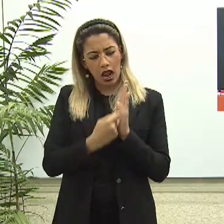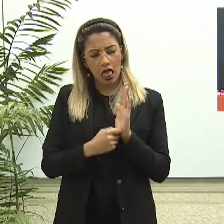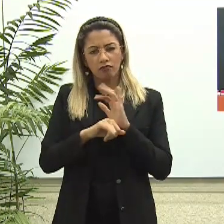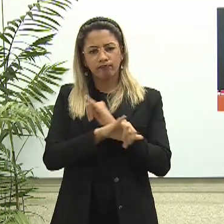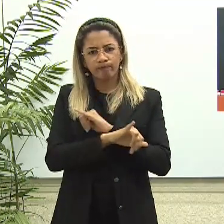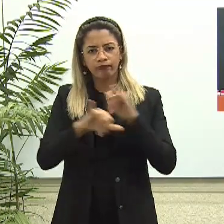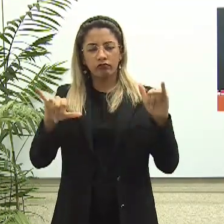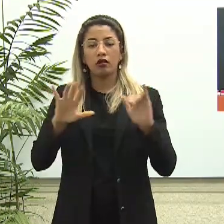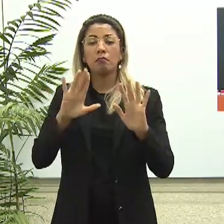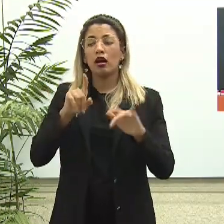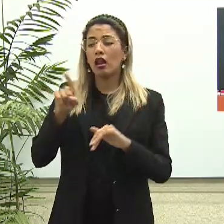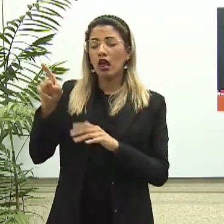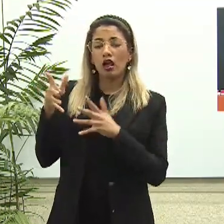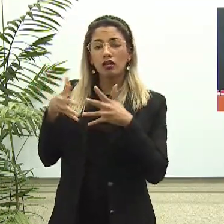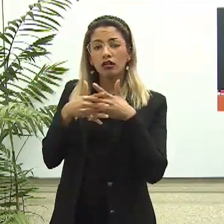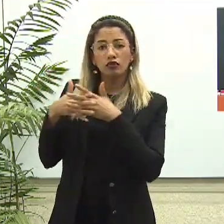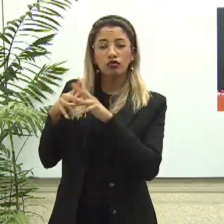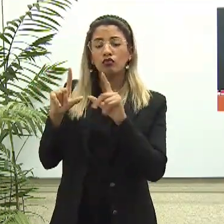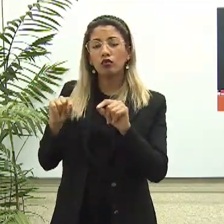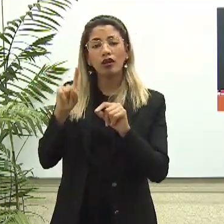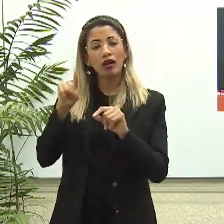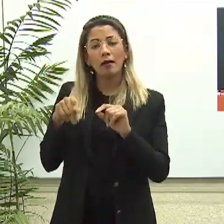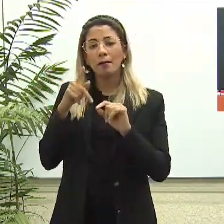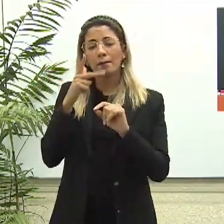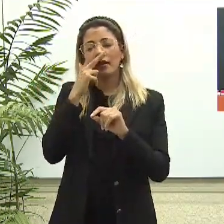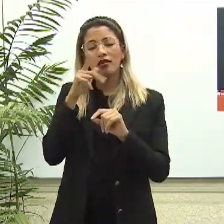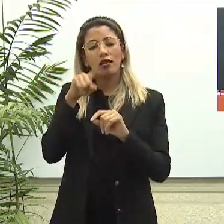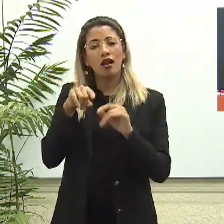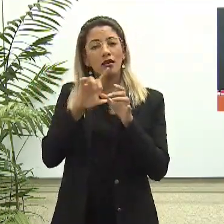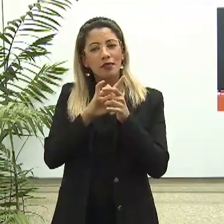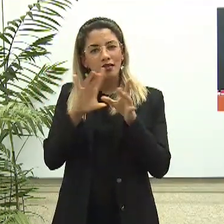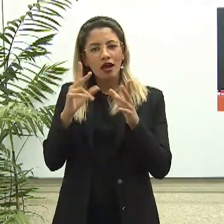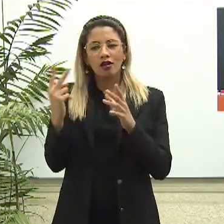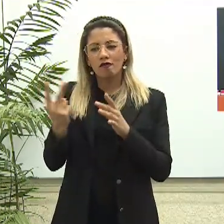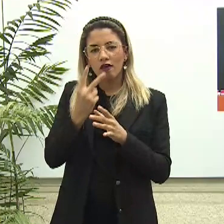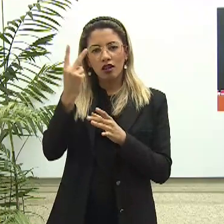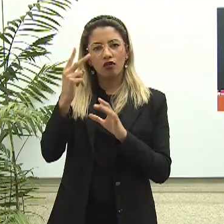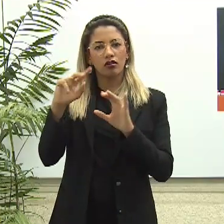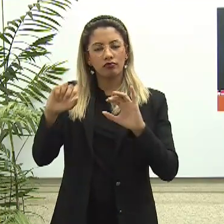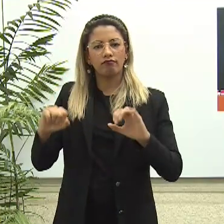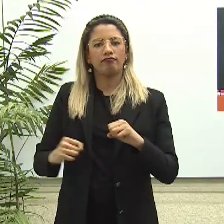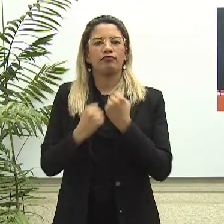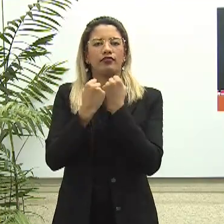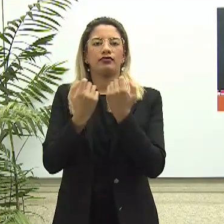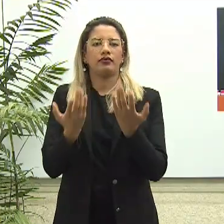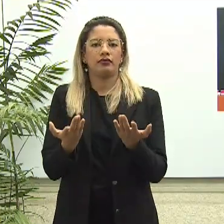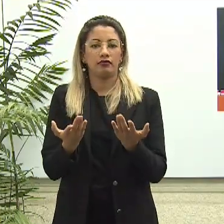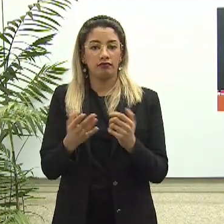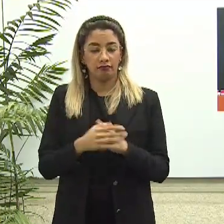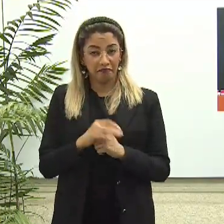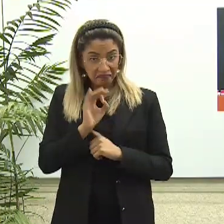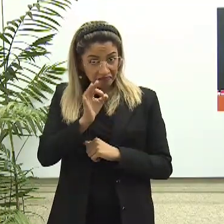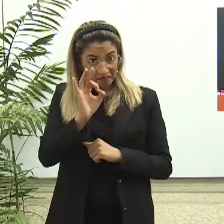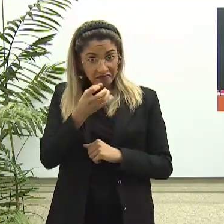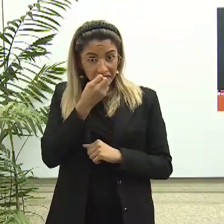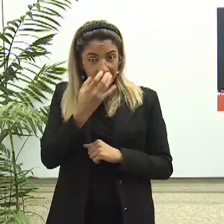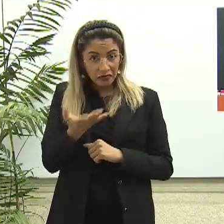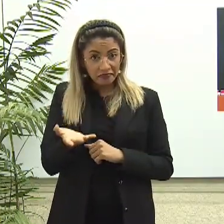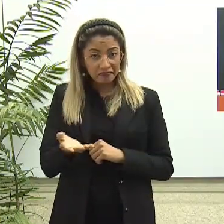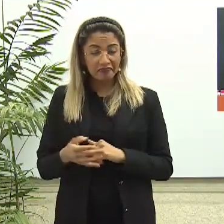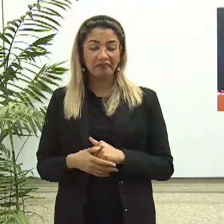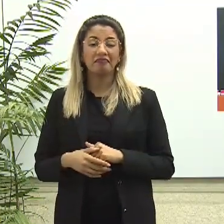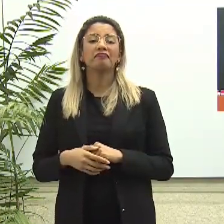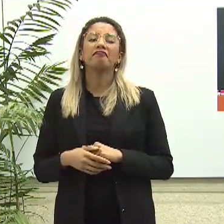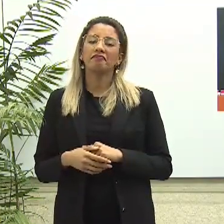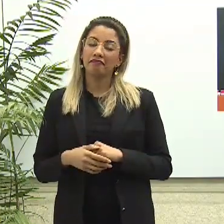Estados Unidos é a defesa da liberdade e dos valores ocidentais não é uma maravilha Então na